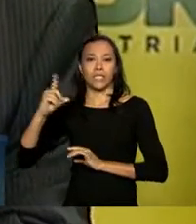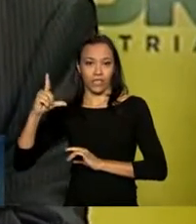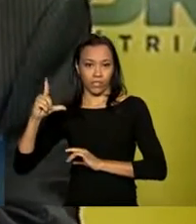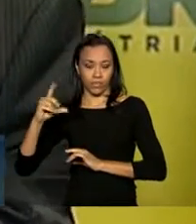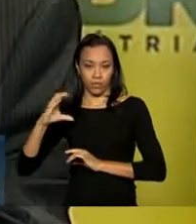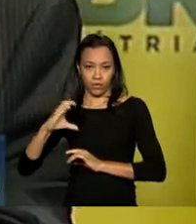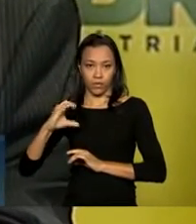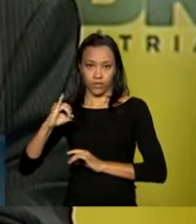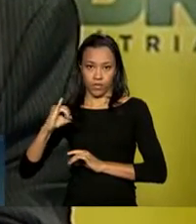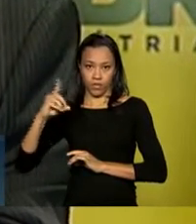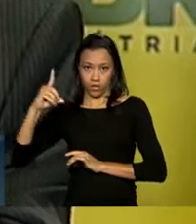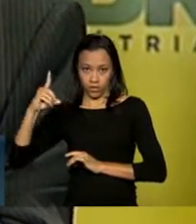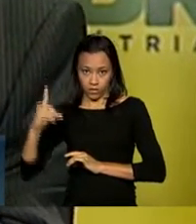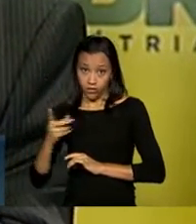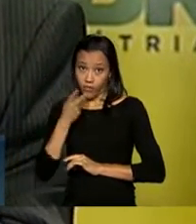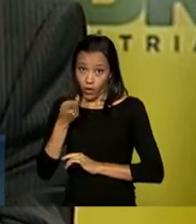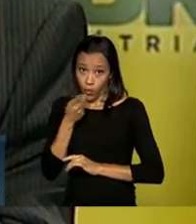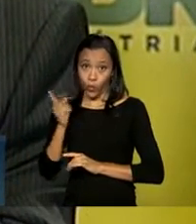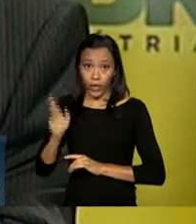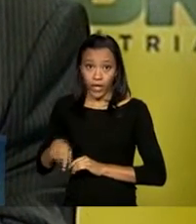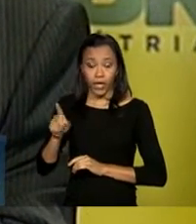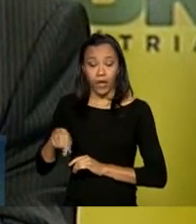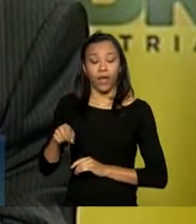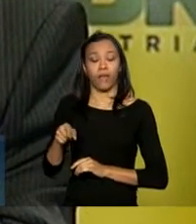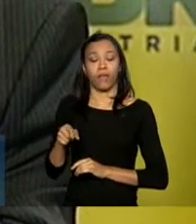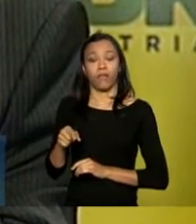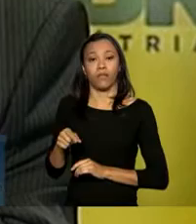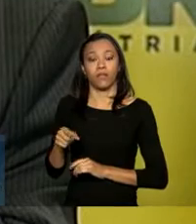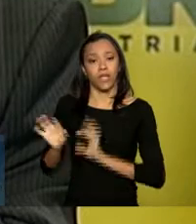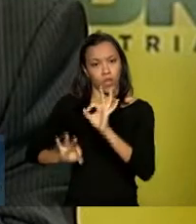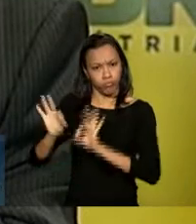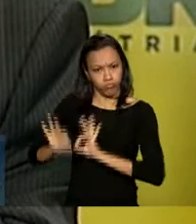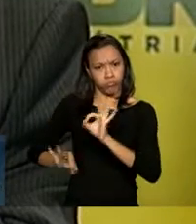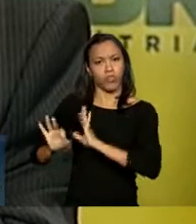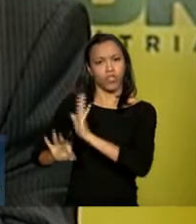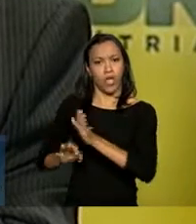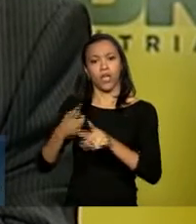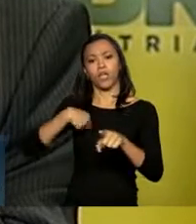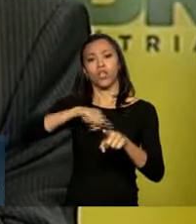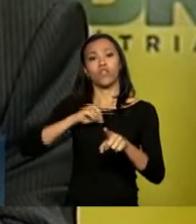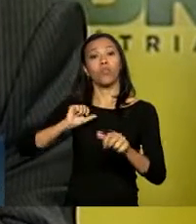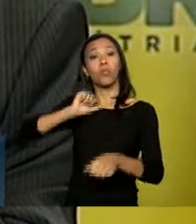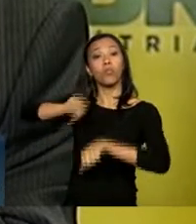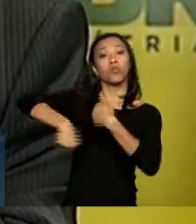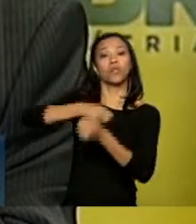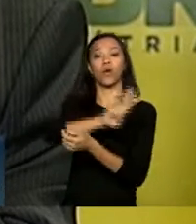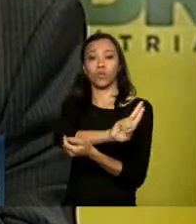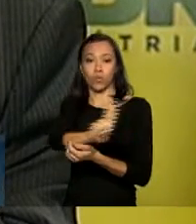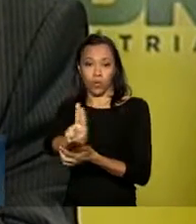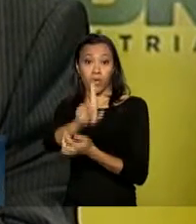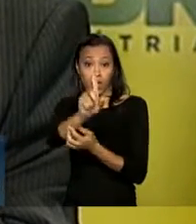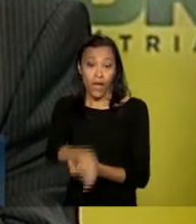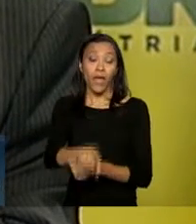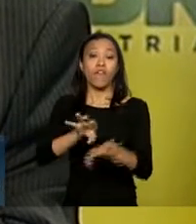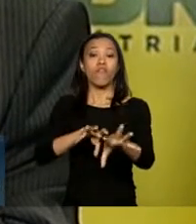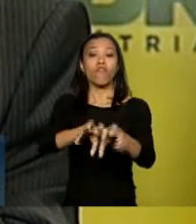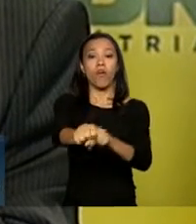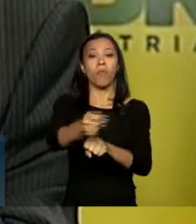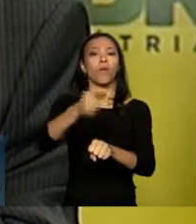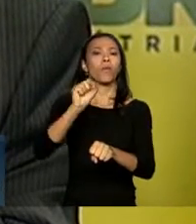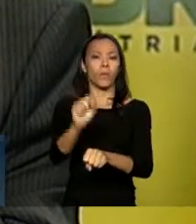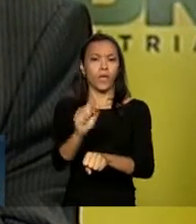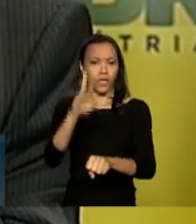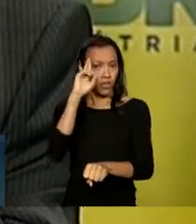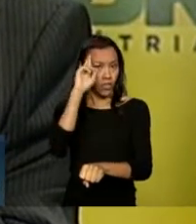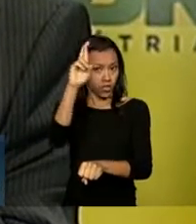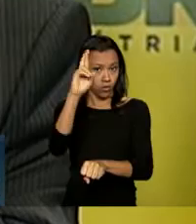levantou, que foi chamado provisoriamente de diretor principal e que vamos chamar de formação de diretores. Estamos caminhando para